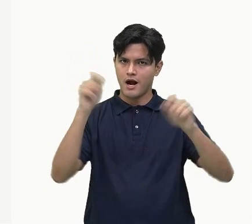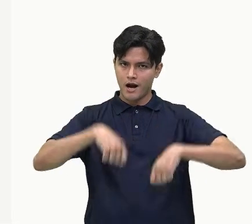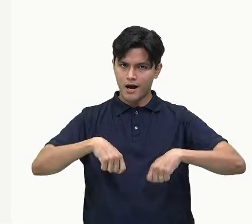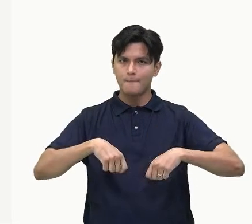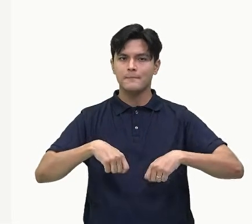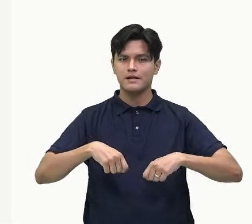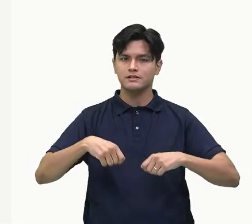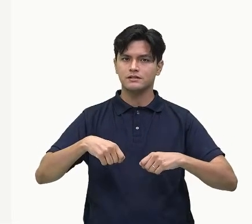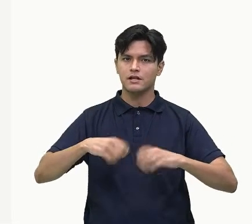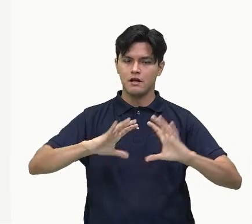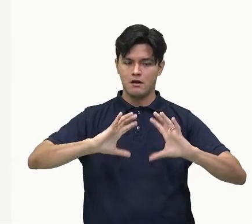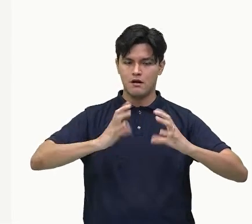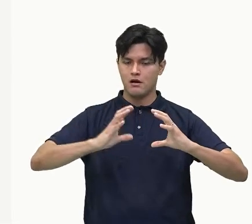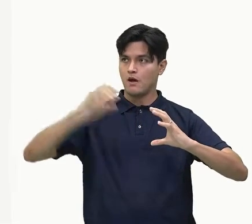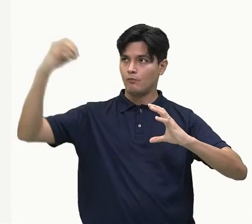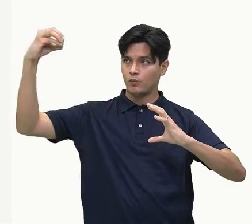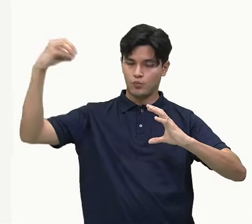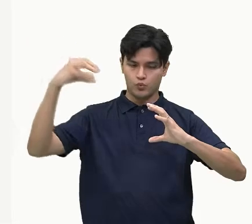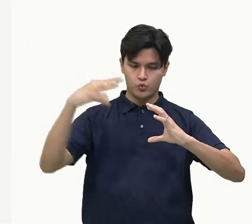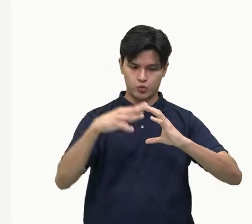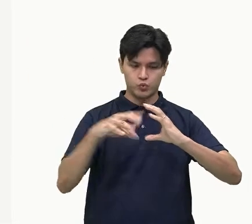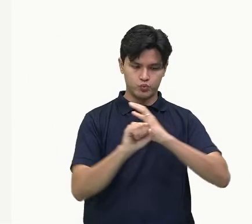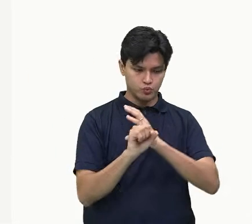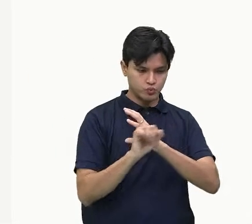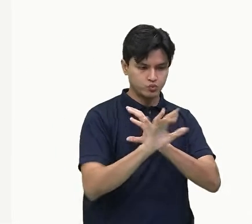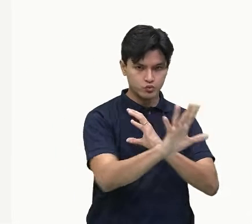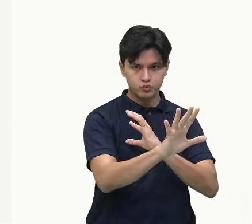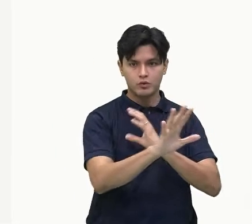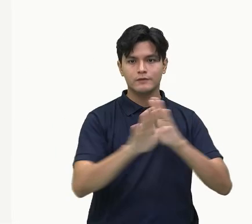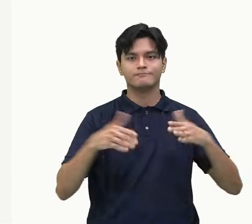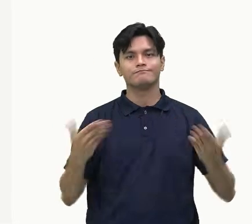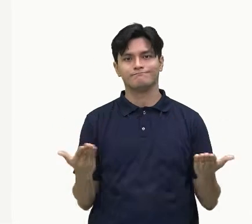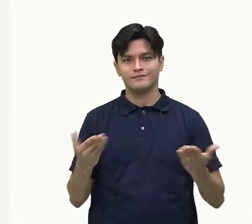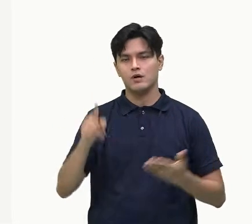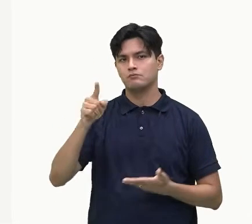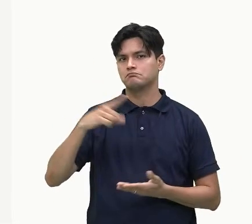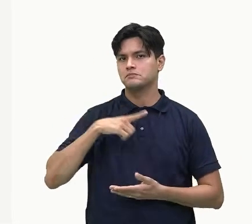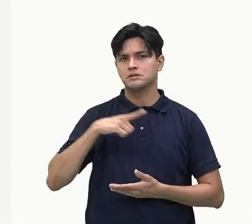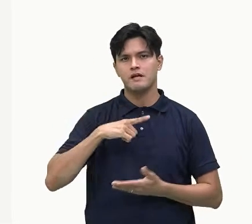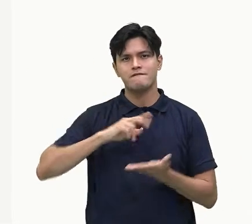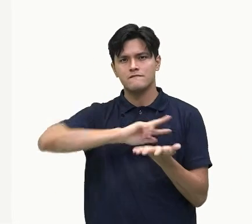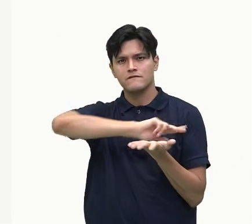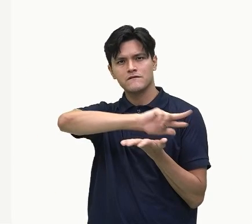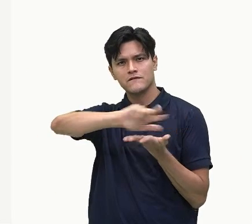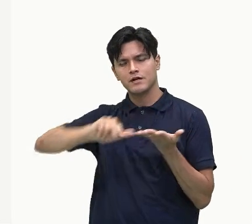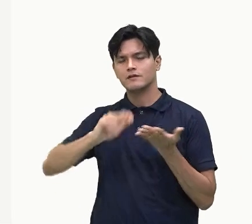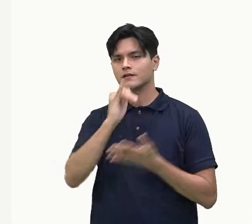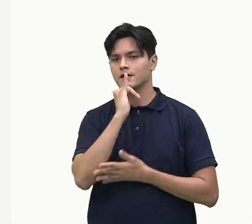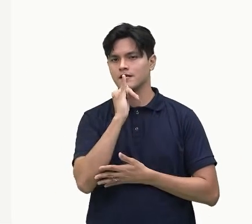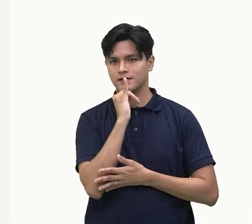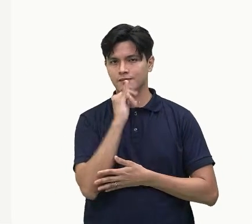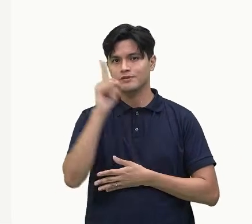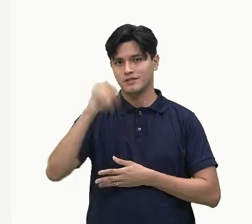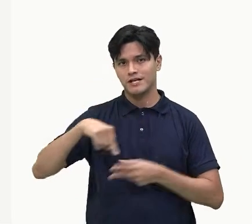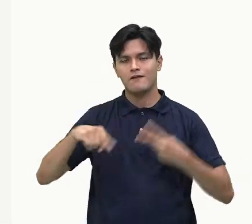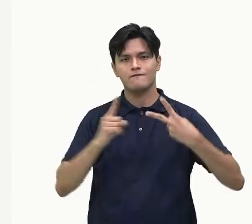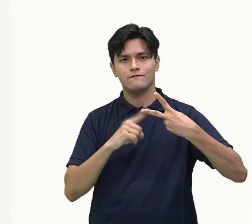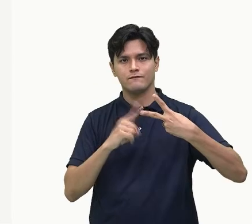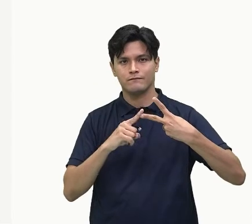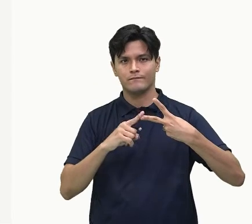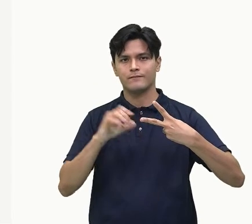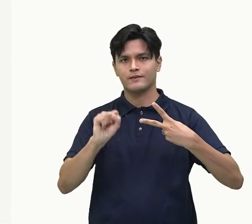a luz. Então a gente tem inúmeros exemplos de fontes que são secundárias, né, fontes